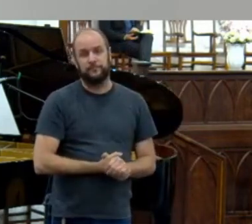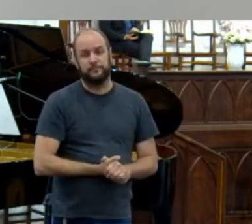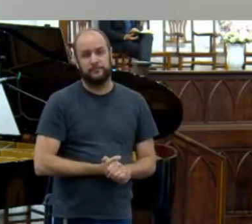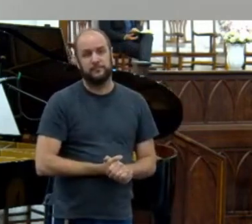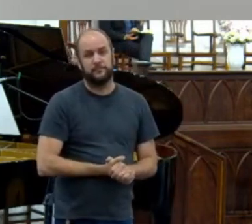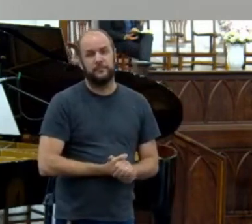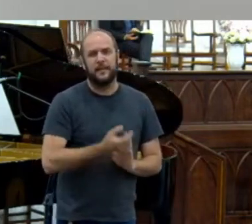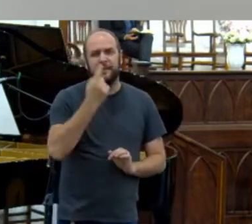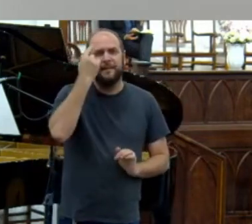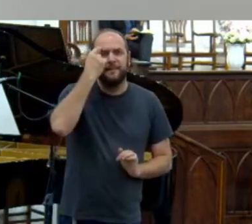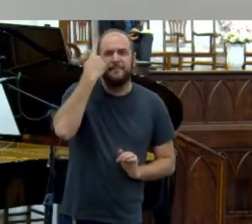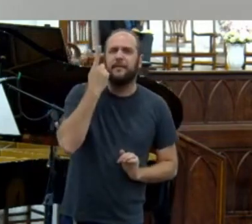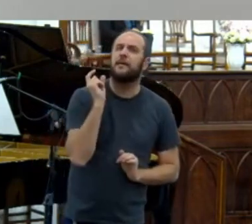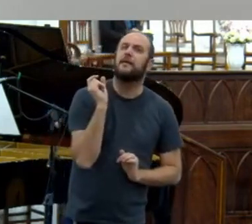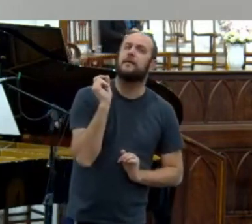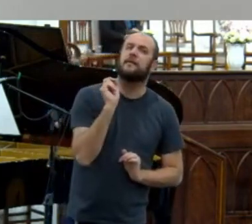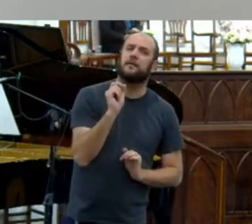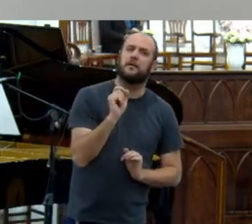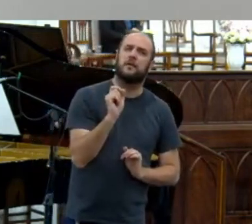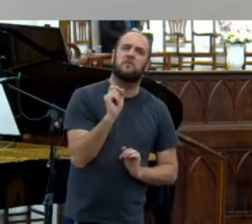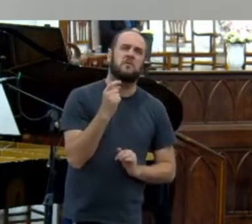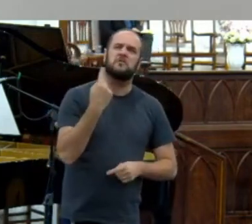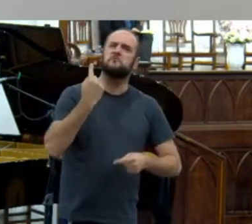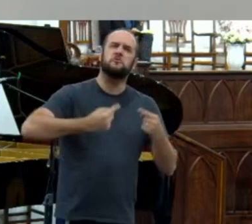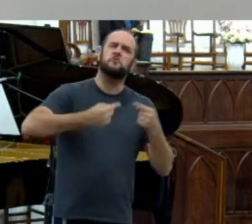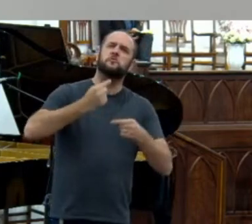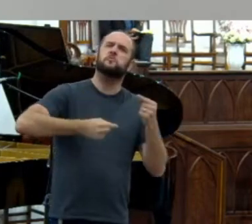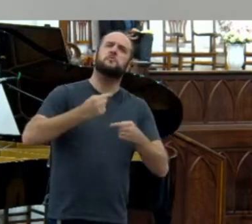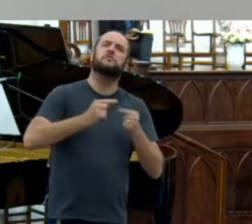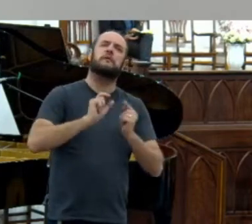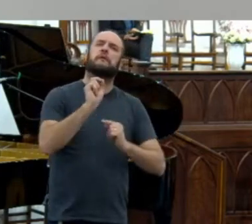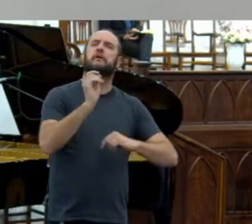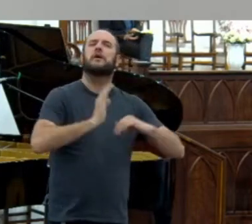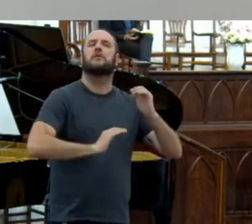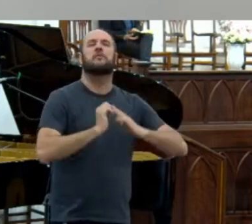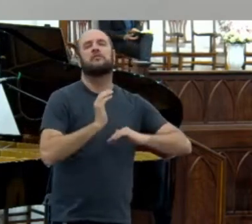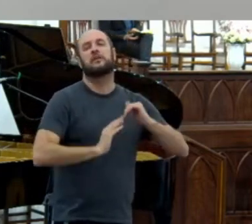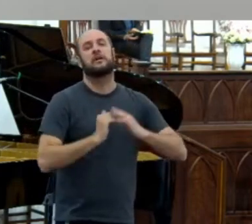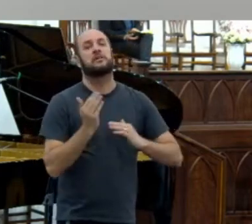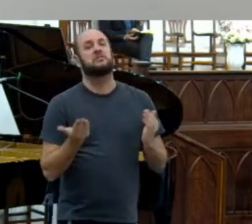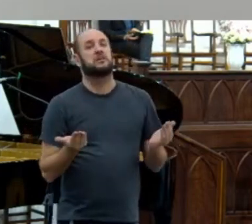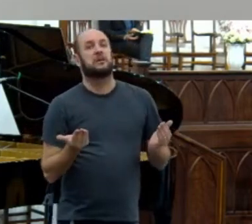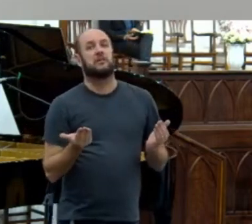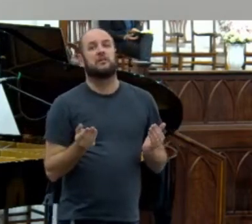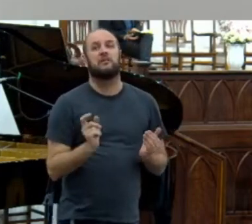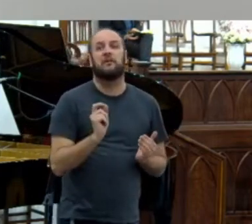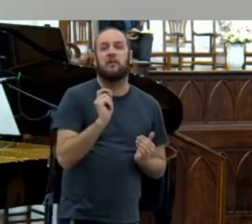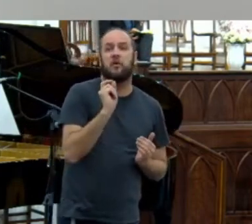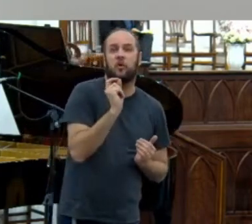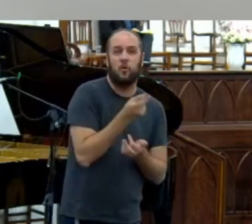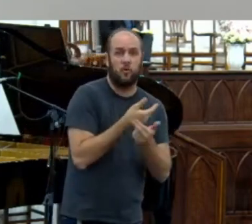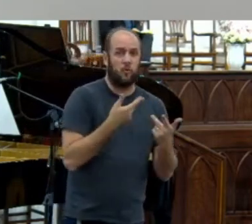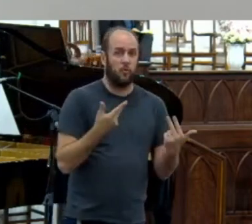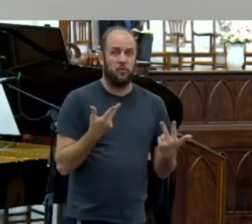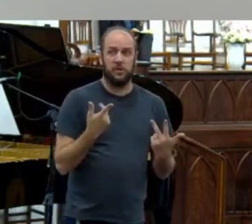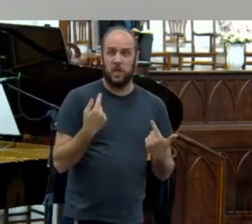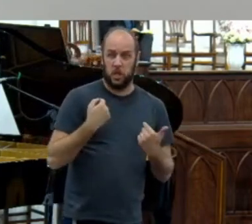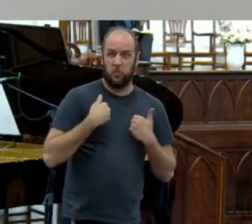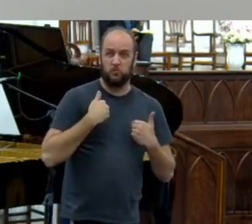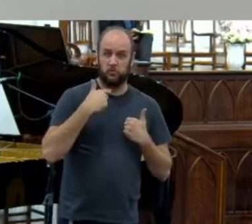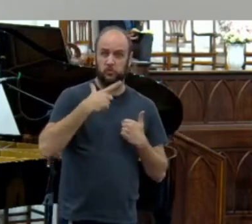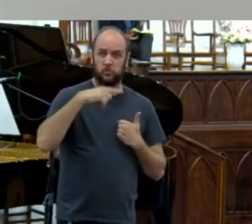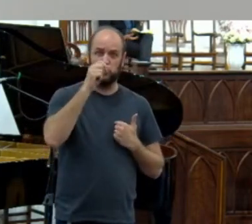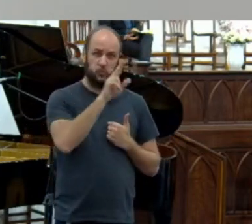A ideia é: não argumentes comigo sobre o que eu faço e sobre o material que